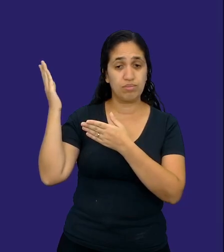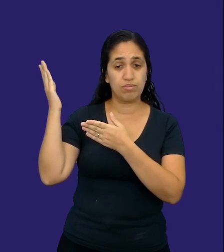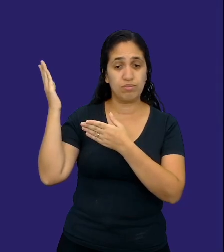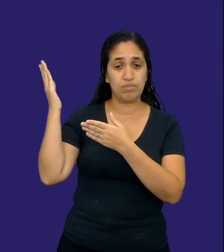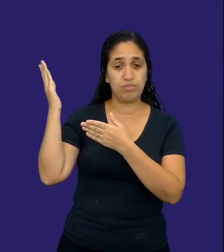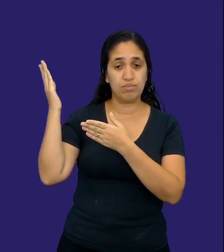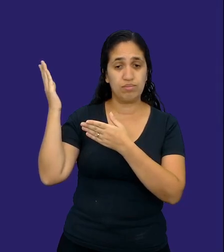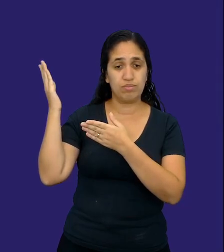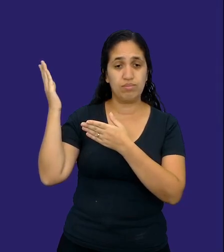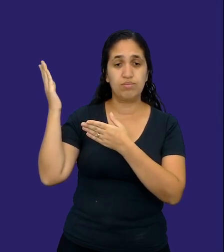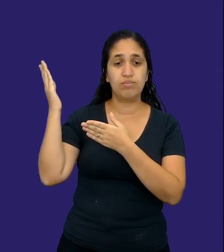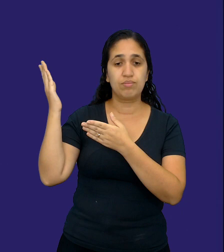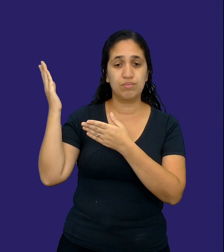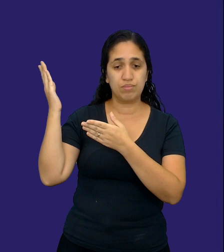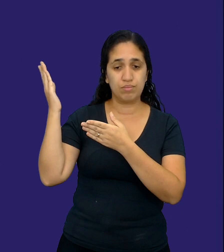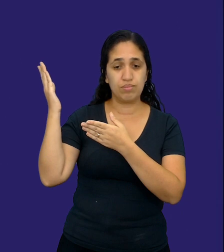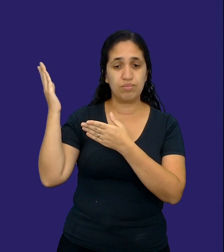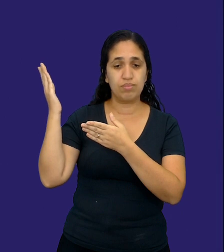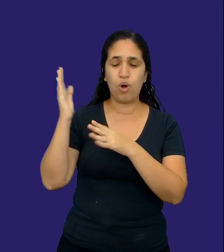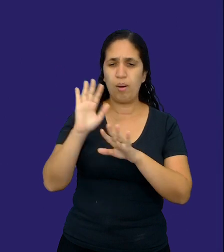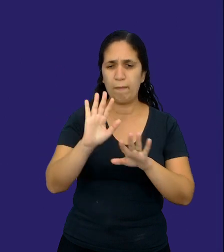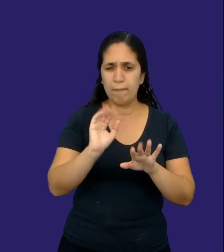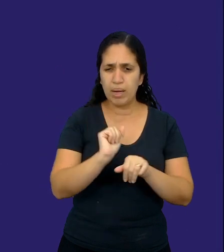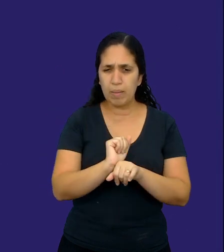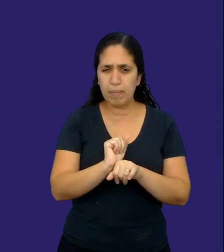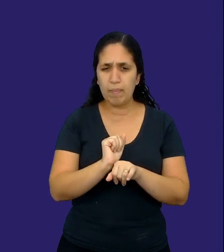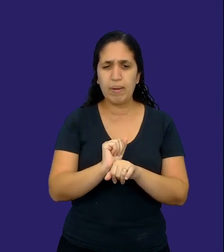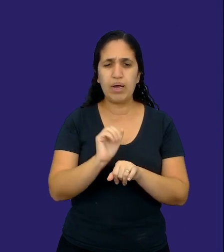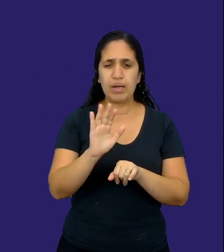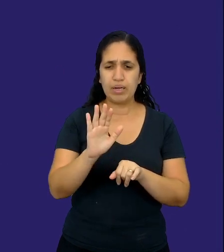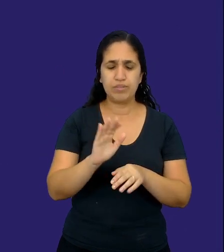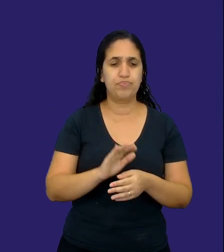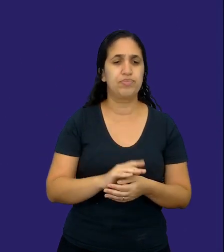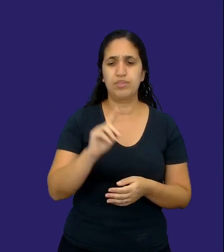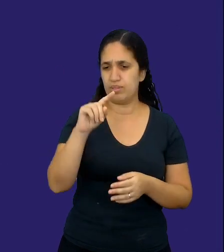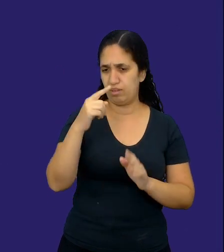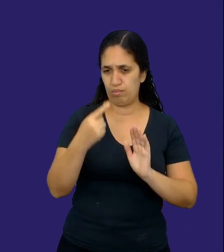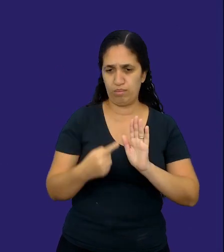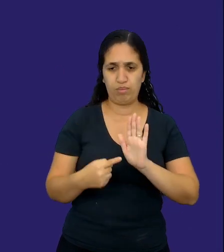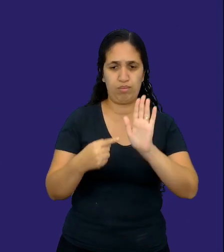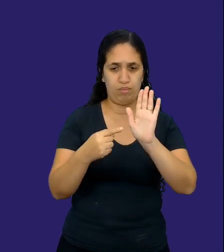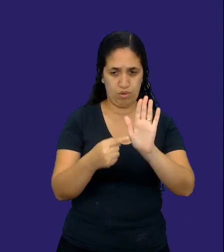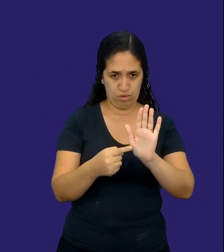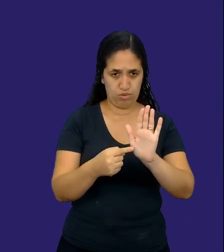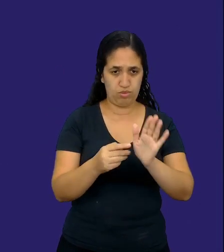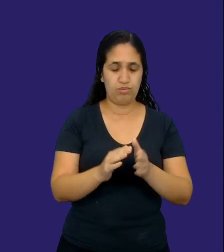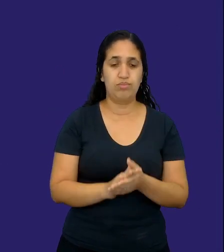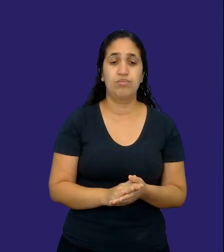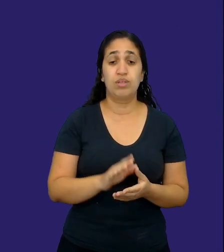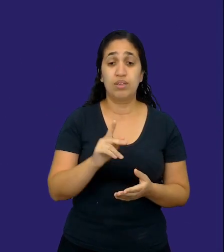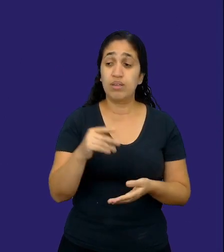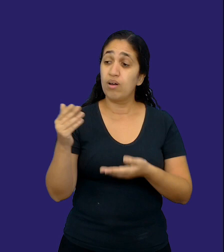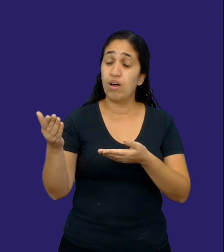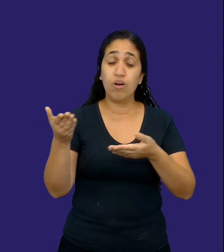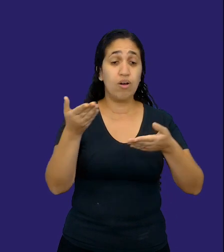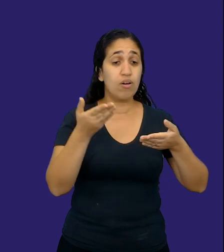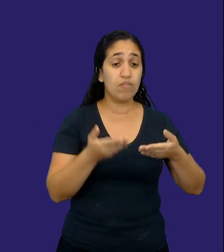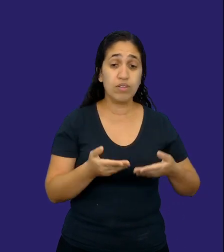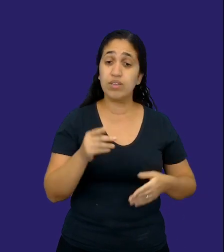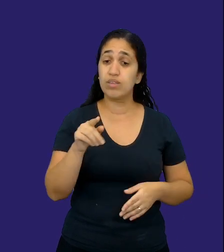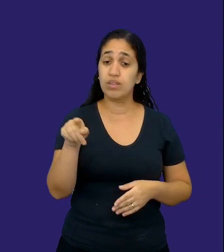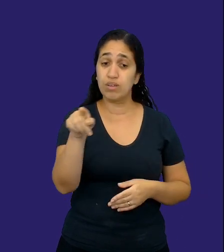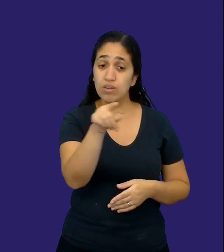como sempre, deixa eu fechar aqui bom, depois eu mostro. O que eu gosto sempre de convidar vocês?